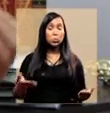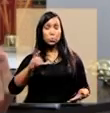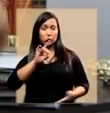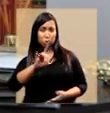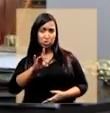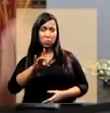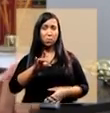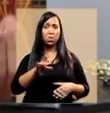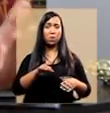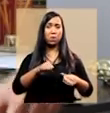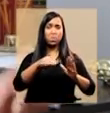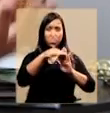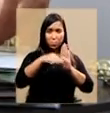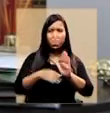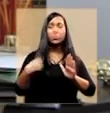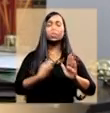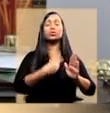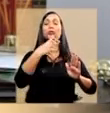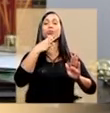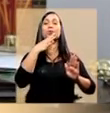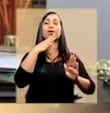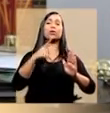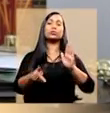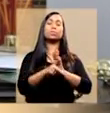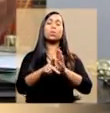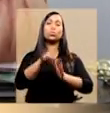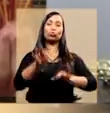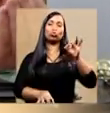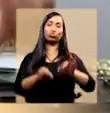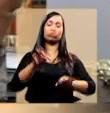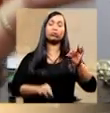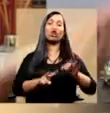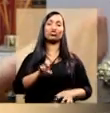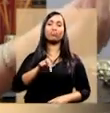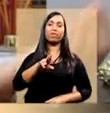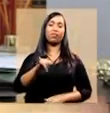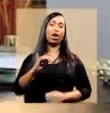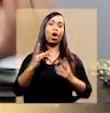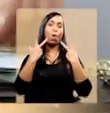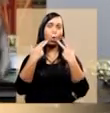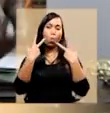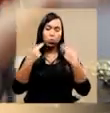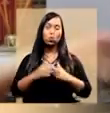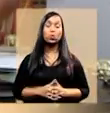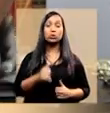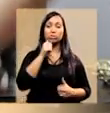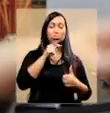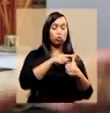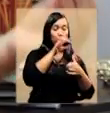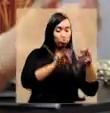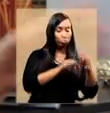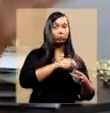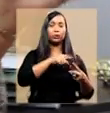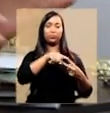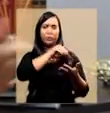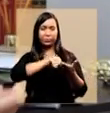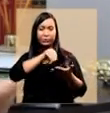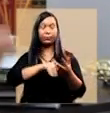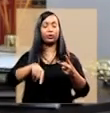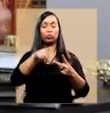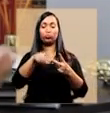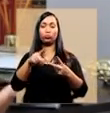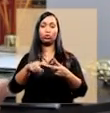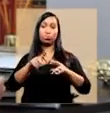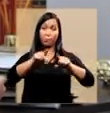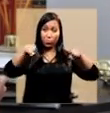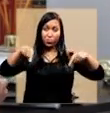Não será somente a estrutura que a gente já conhece do judiciário de uma vara criminal comum, que é o juiz, o escrevente e o